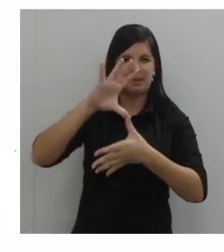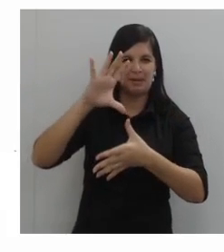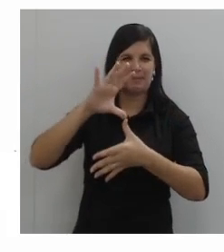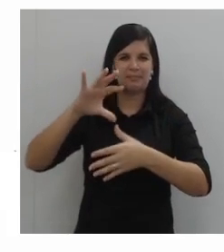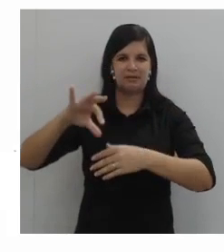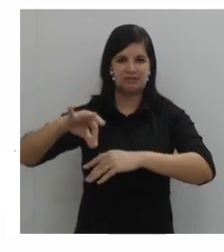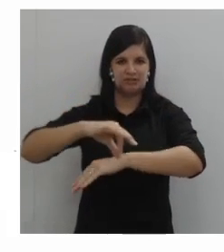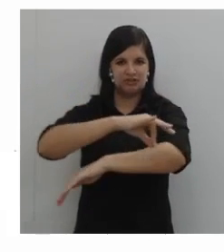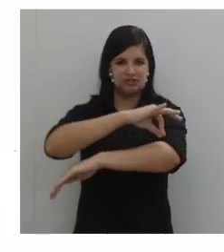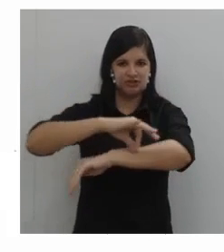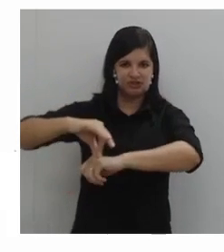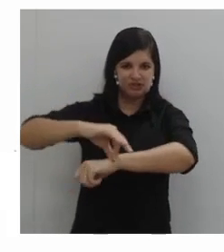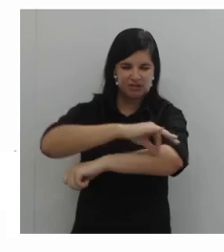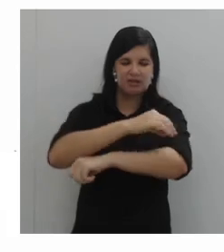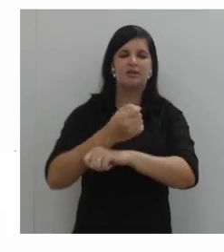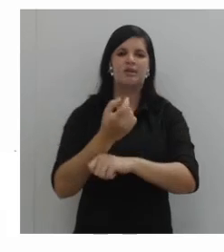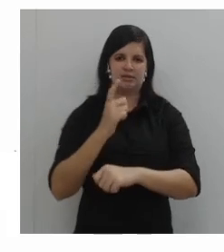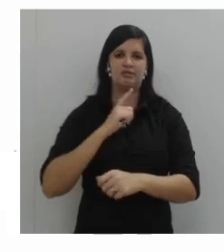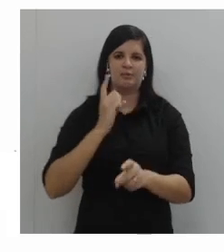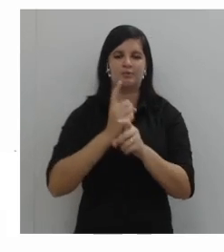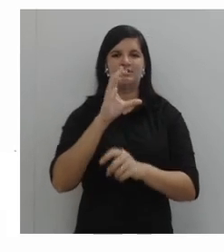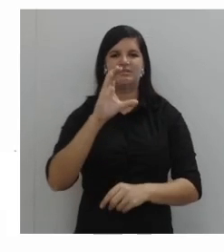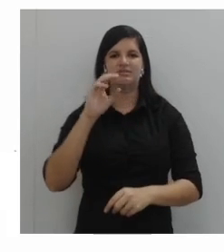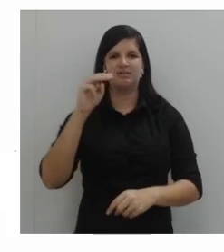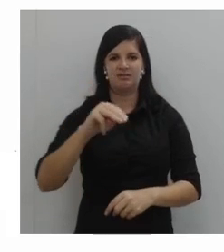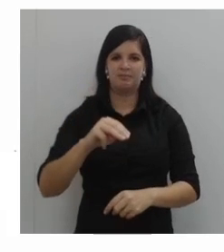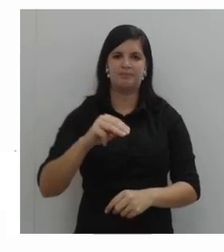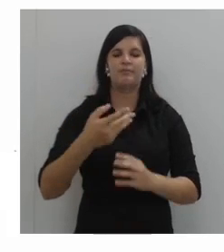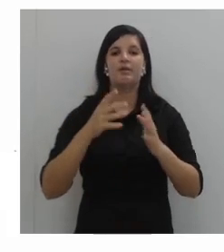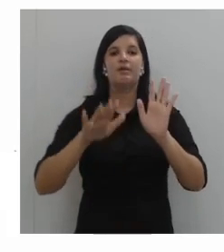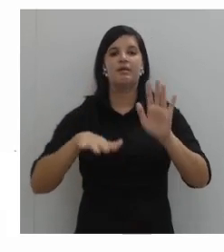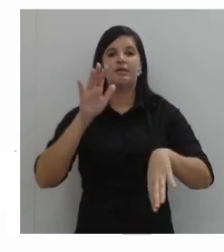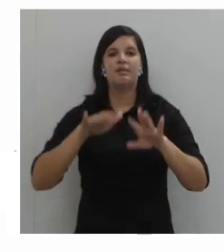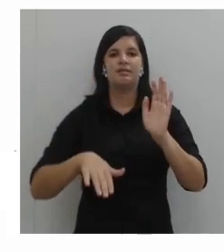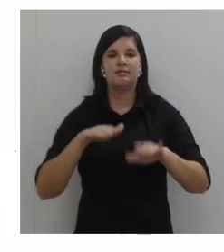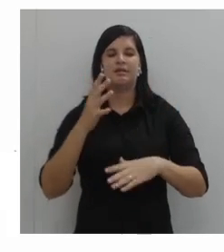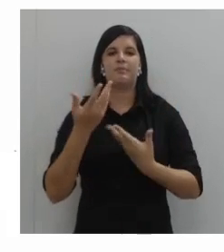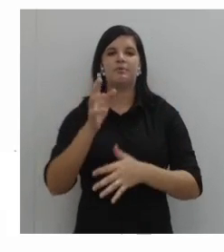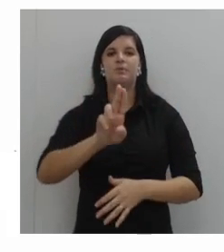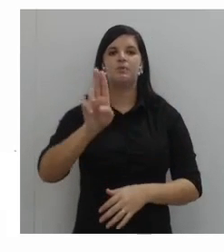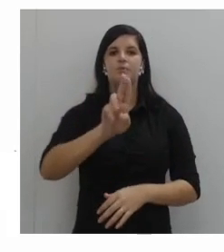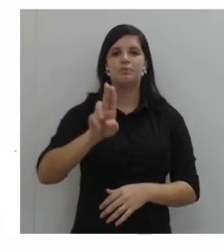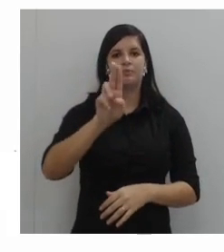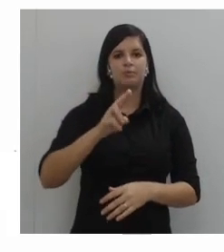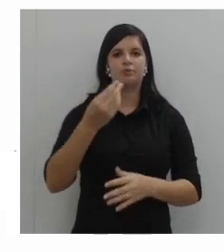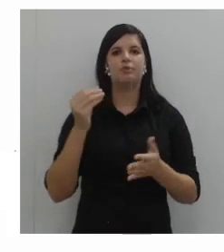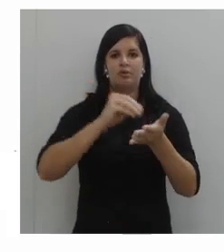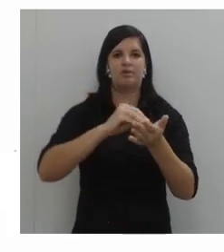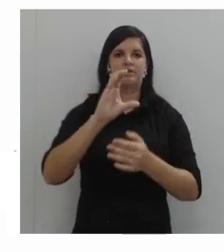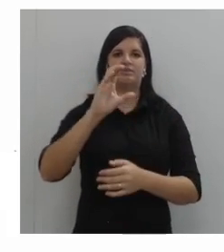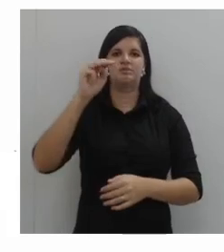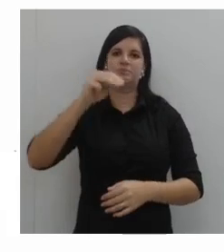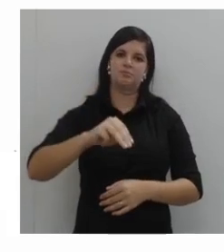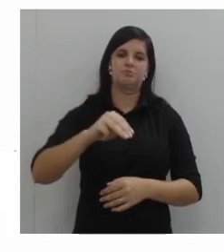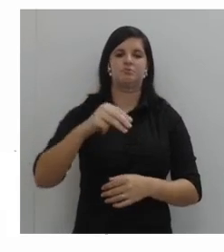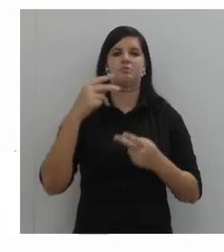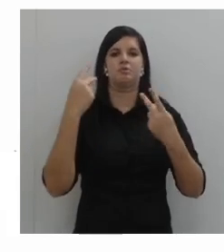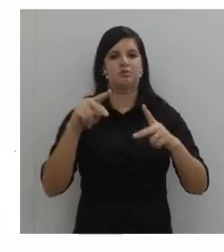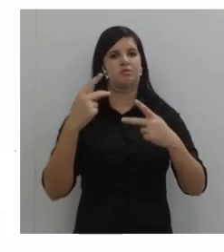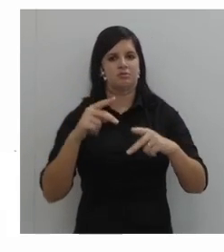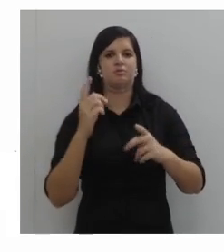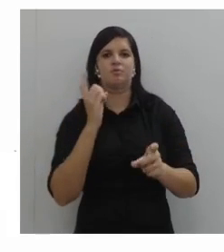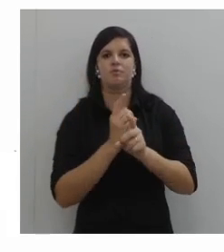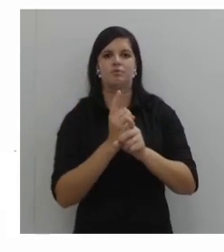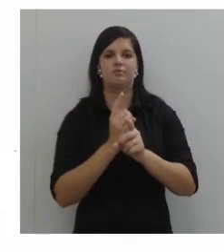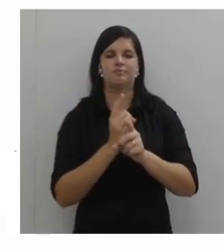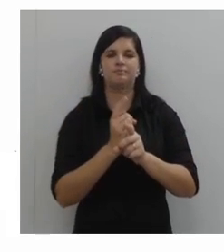geografia, tem lá em centímetros, dependendo do uso, se coloca em centímetros, dependendo do uso, como a geografia coloca